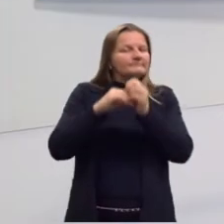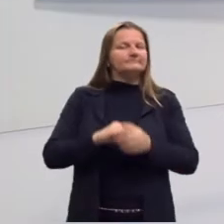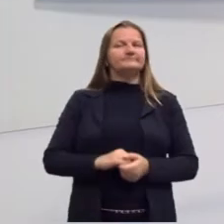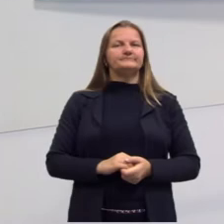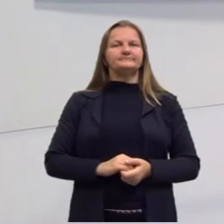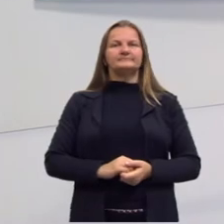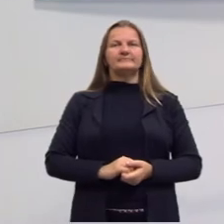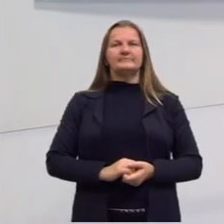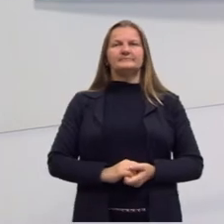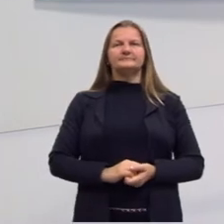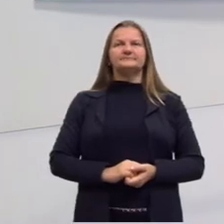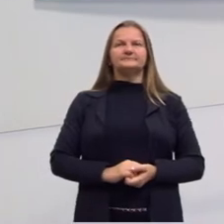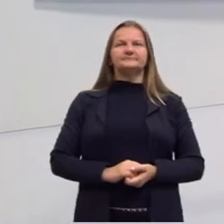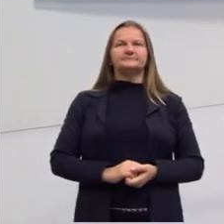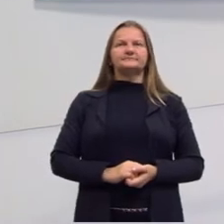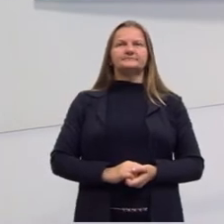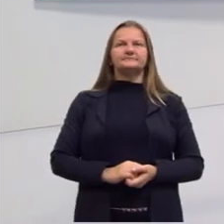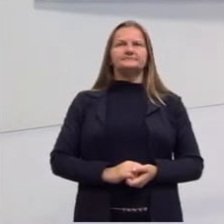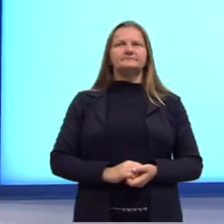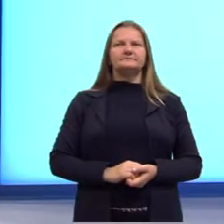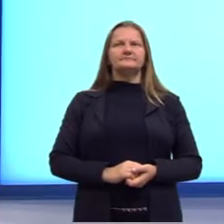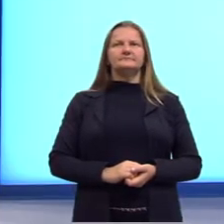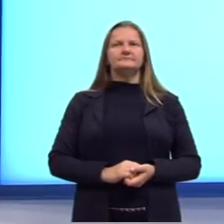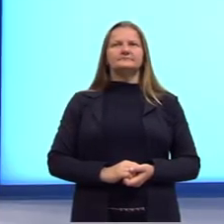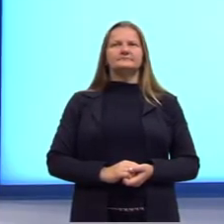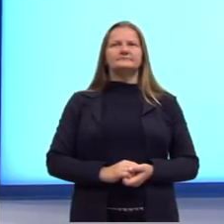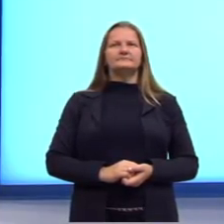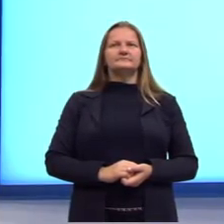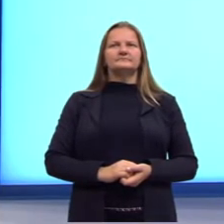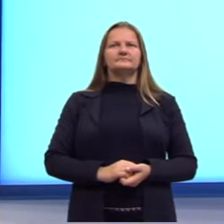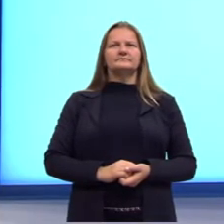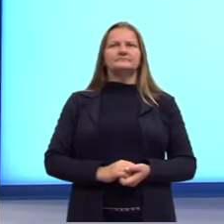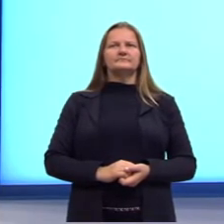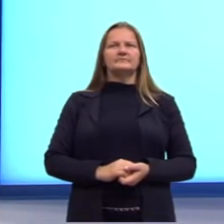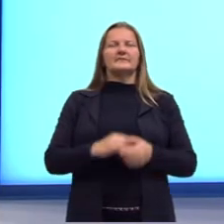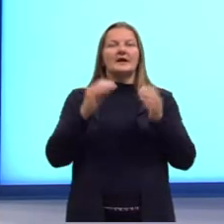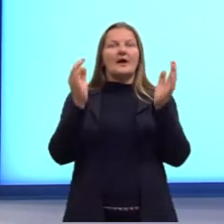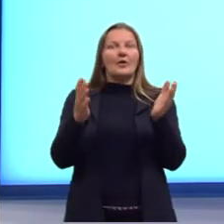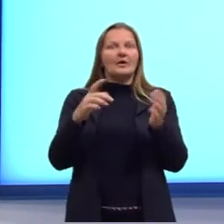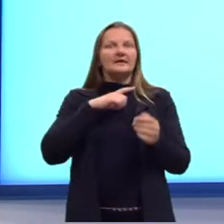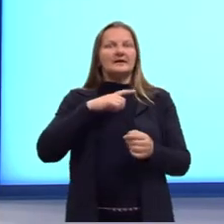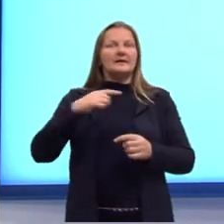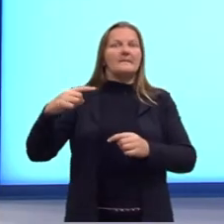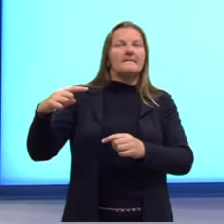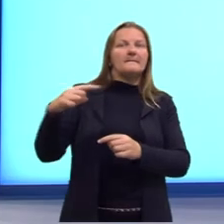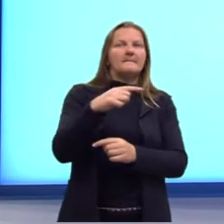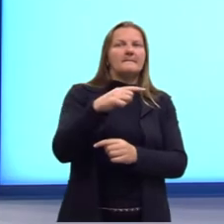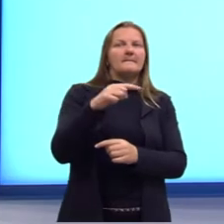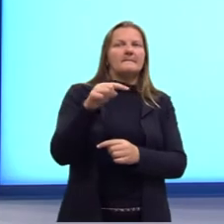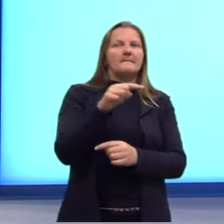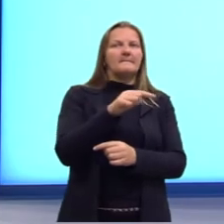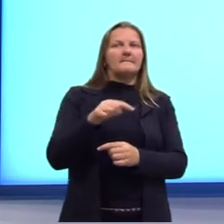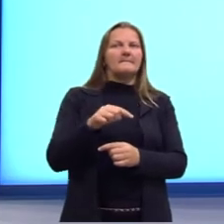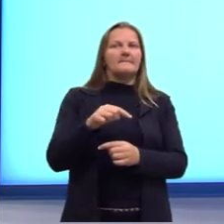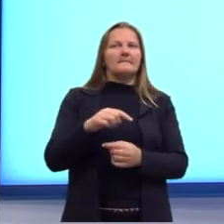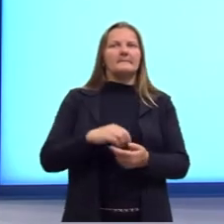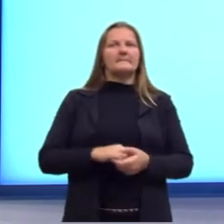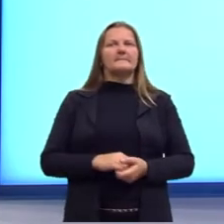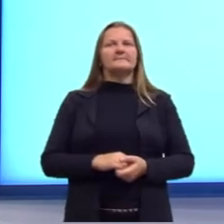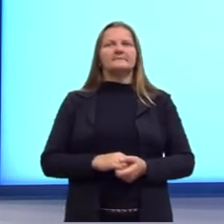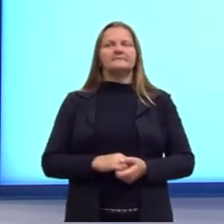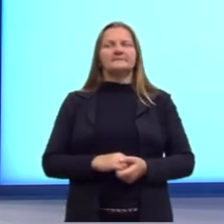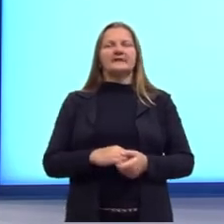cenário Oi ó o que que acontece aqui agora eu coloquei a corrente e eu botei a flechinha da